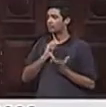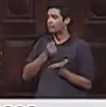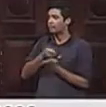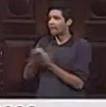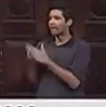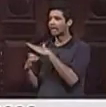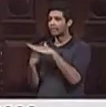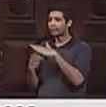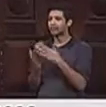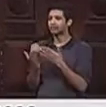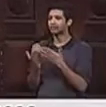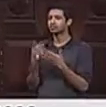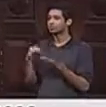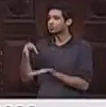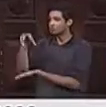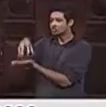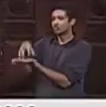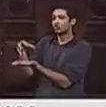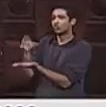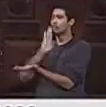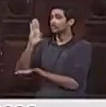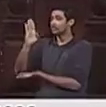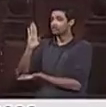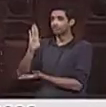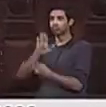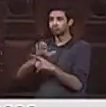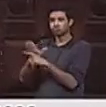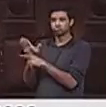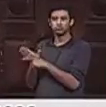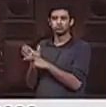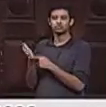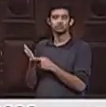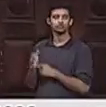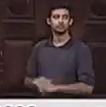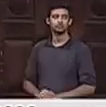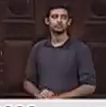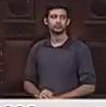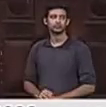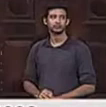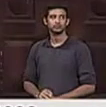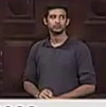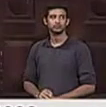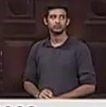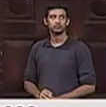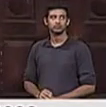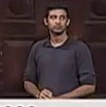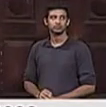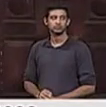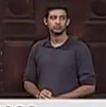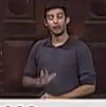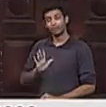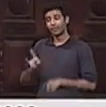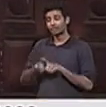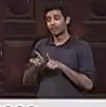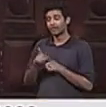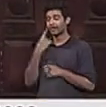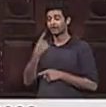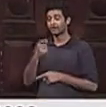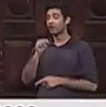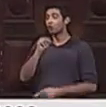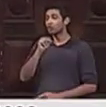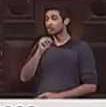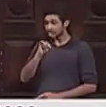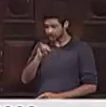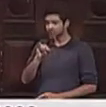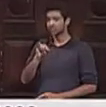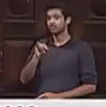será abrangido por esse escambo, não é? E se eventualmente também há neste setor empresas que devam ao